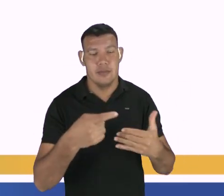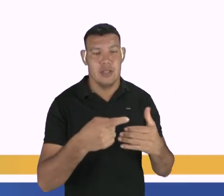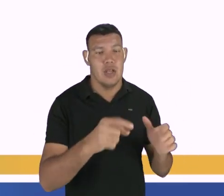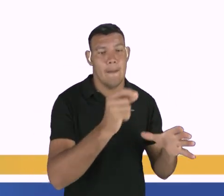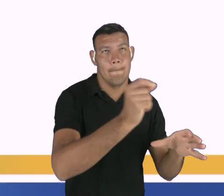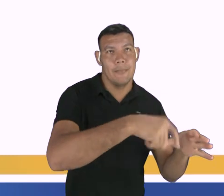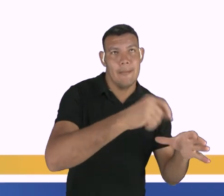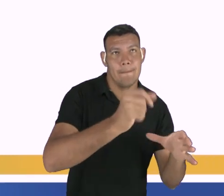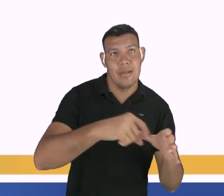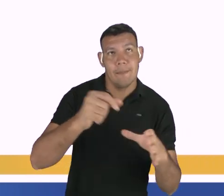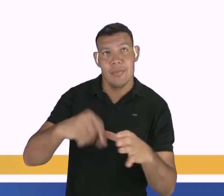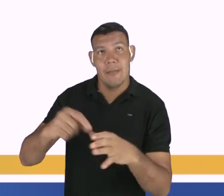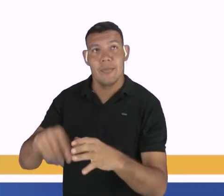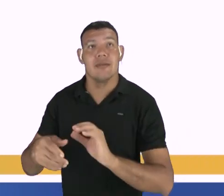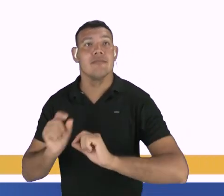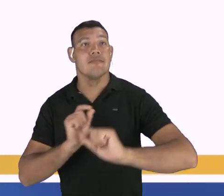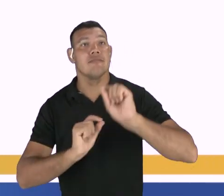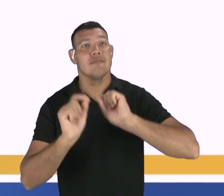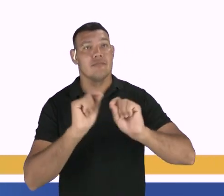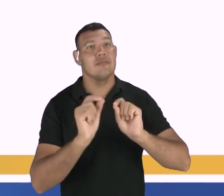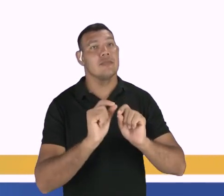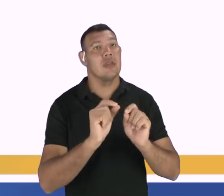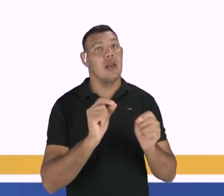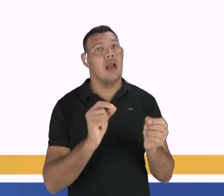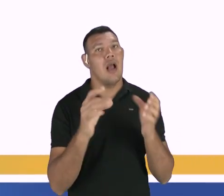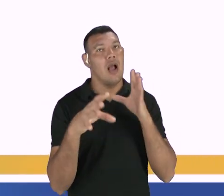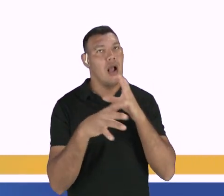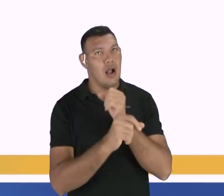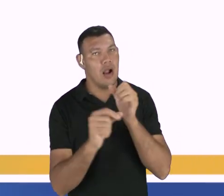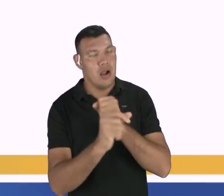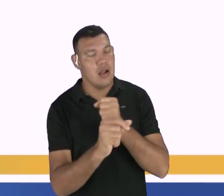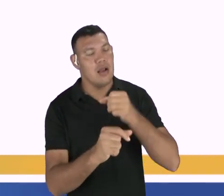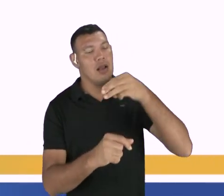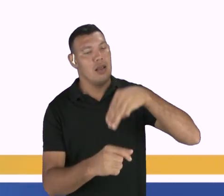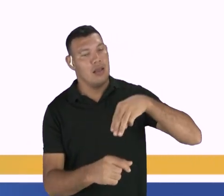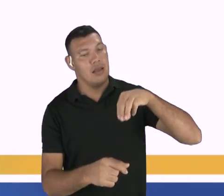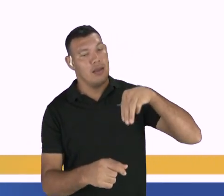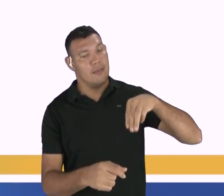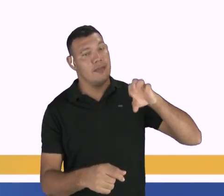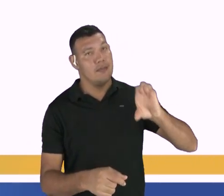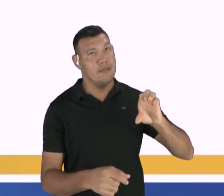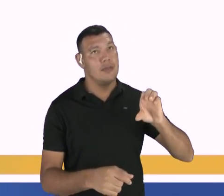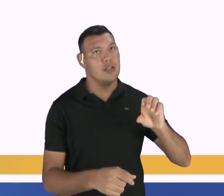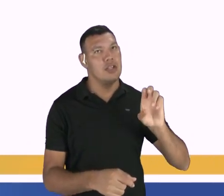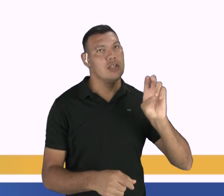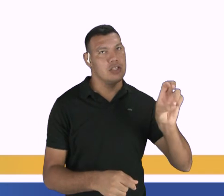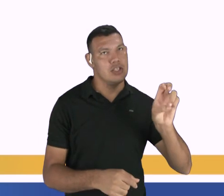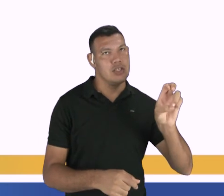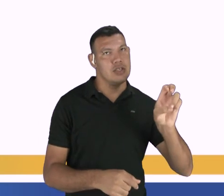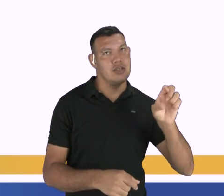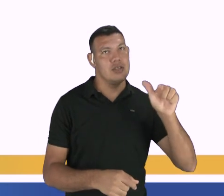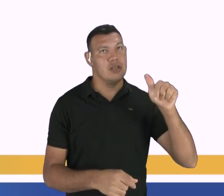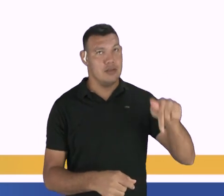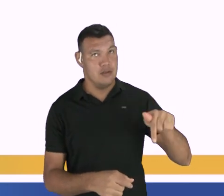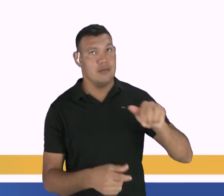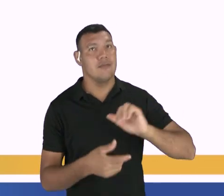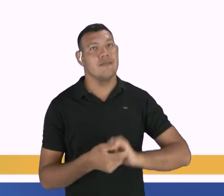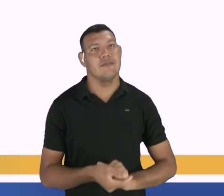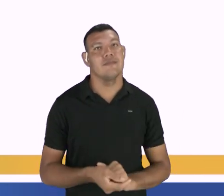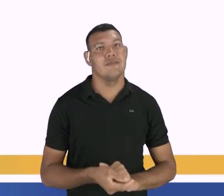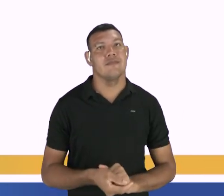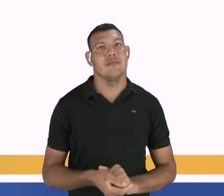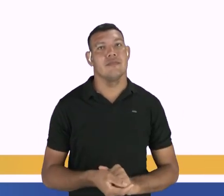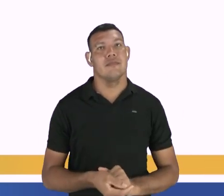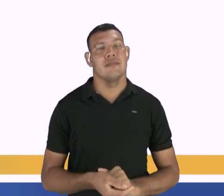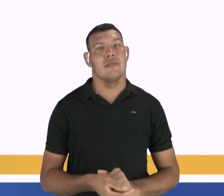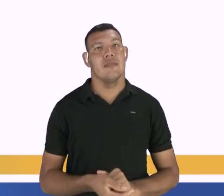diferentes. Então, nesse caso, eu preciso calcular o MMC entre 5 e 7, né? Então, eu vou dividir o 5